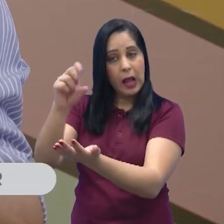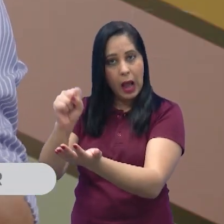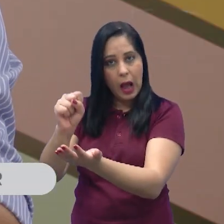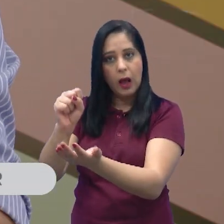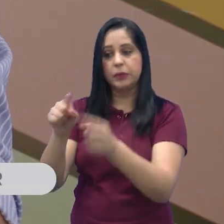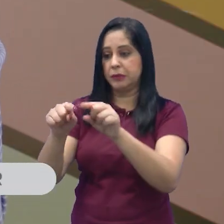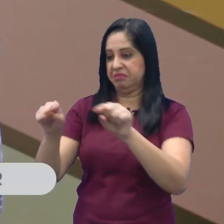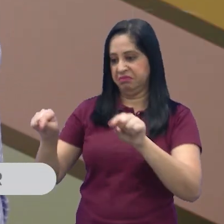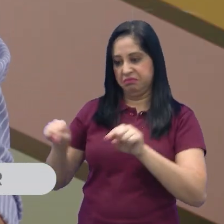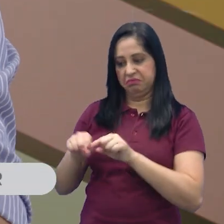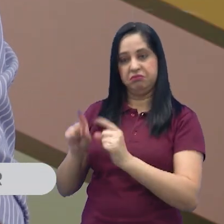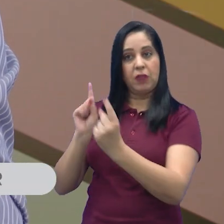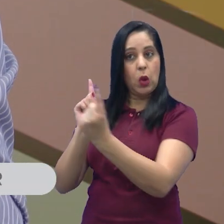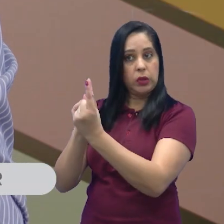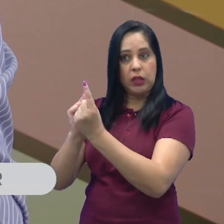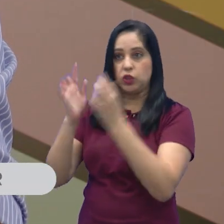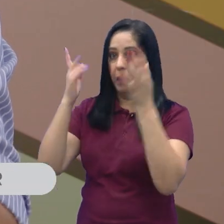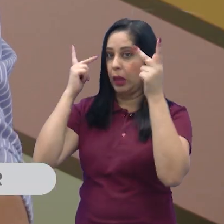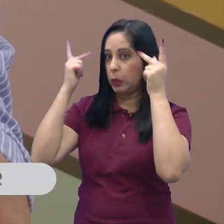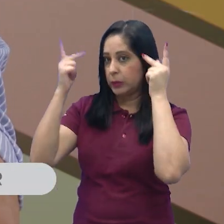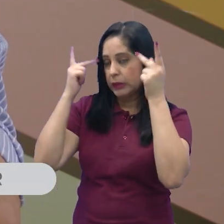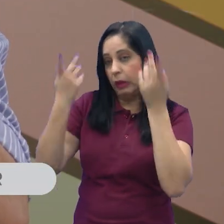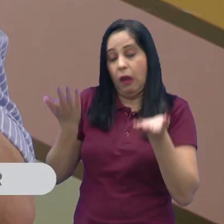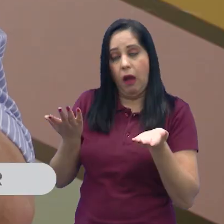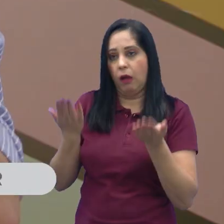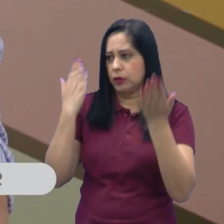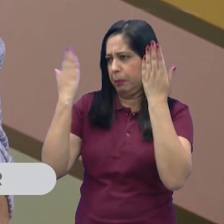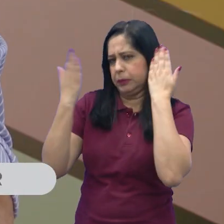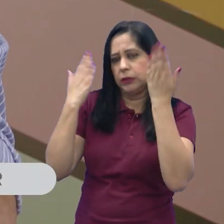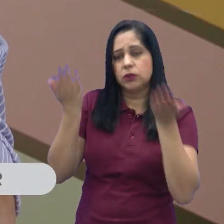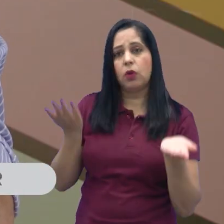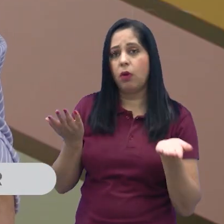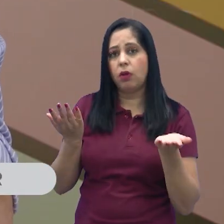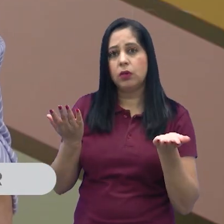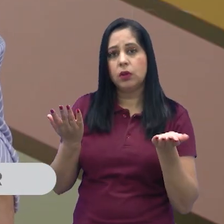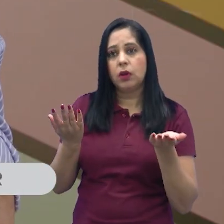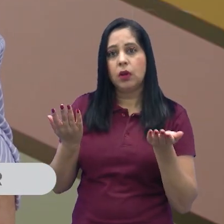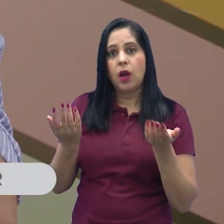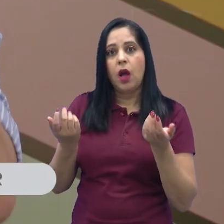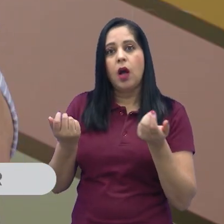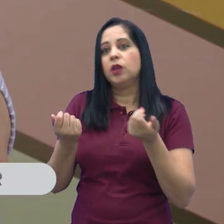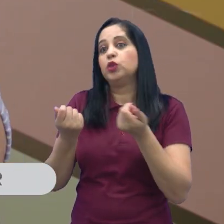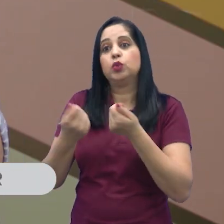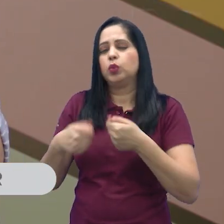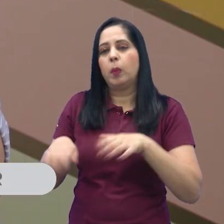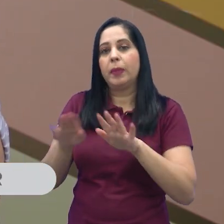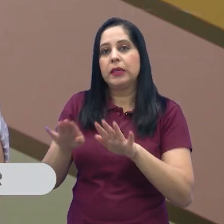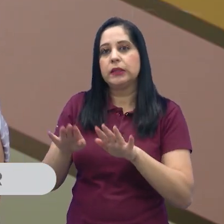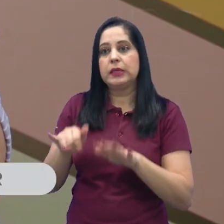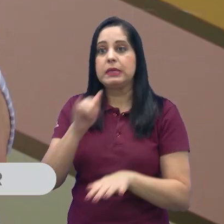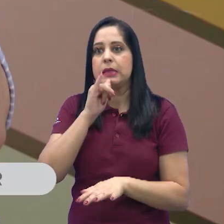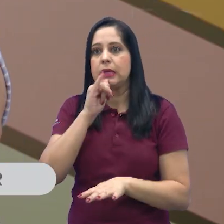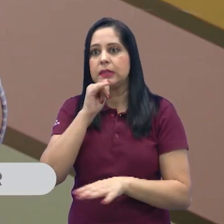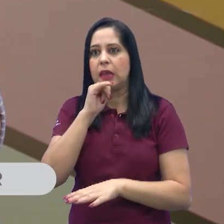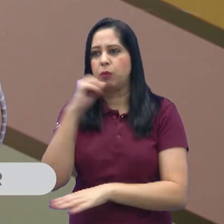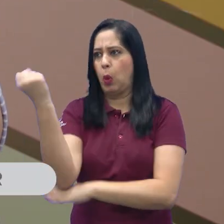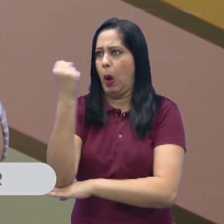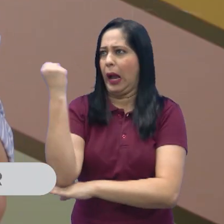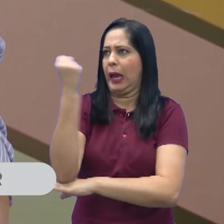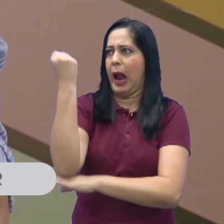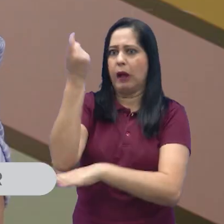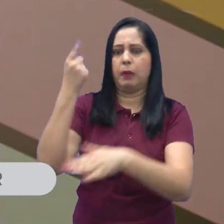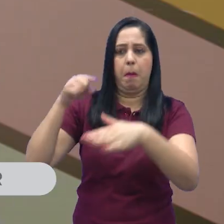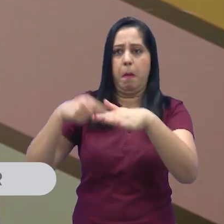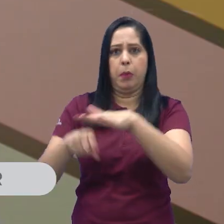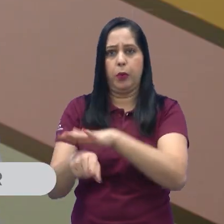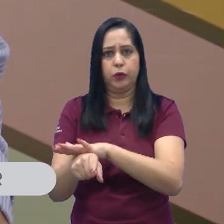um psiquiatra, de um psicólogo. Então, não precisa ser uma doença muito grave ou que esteja